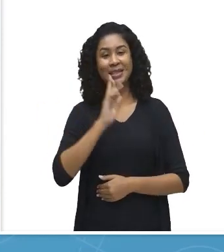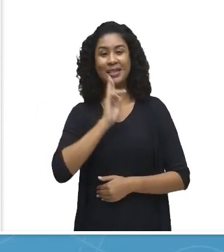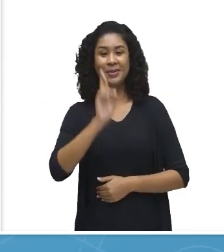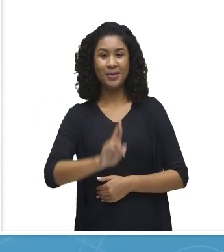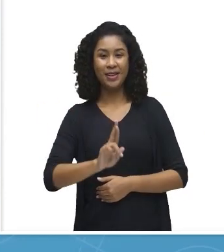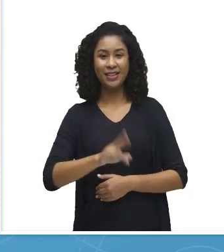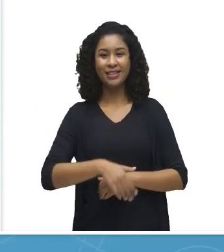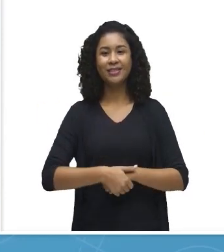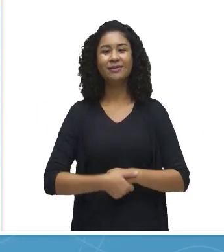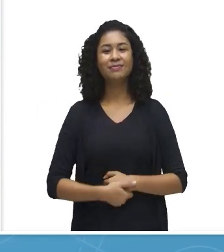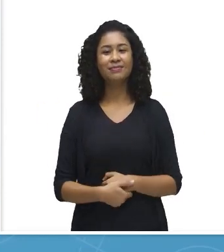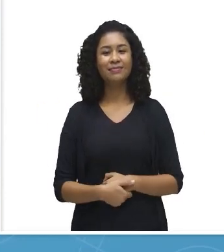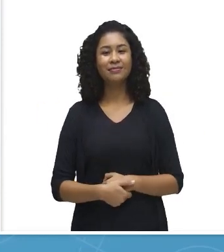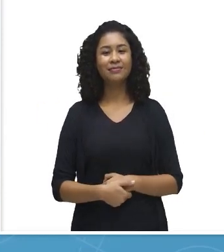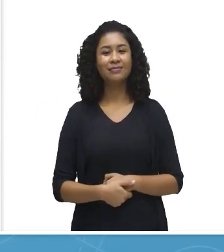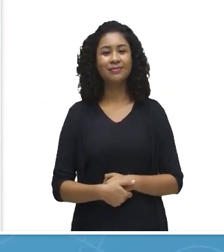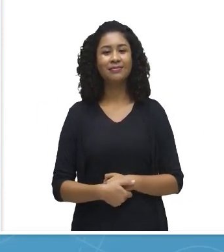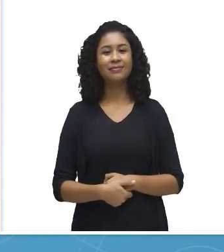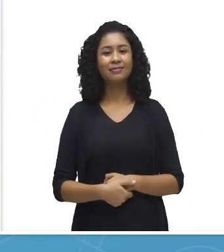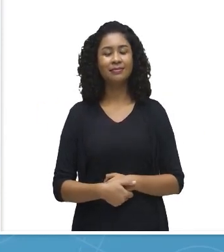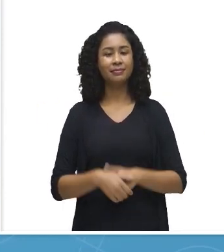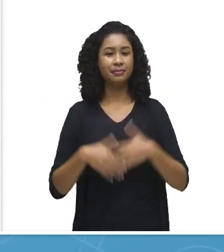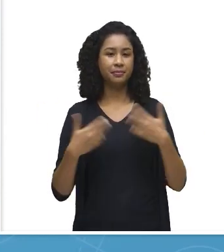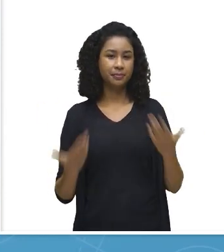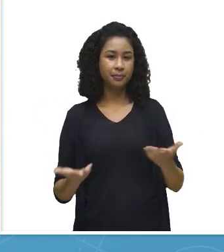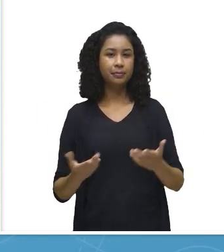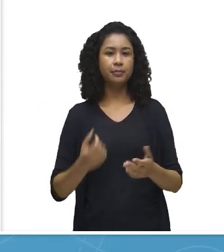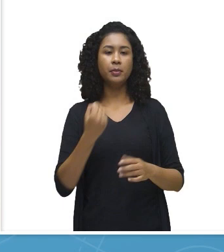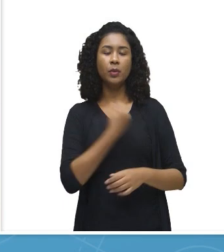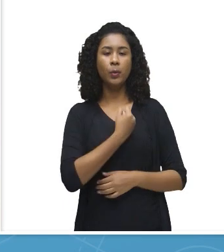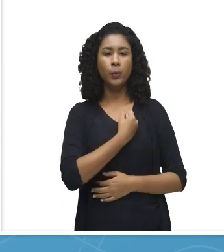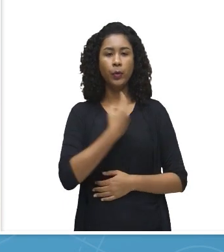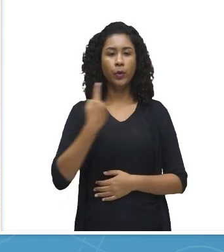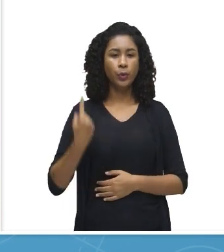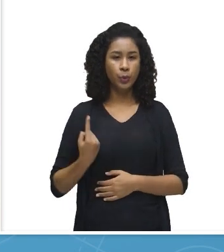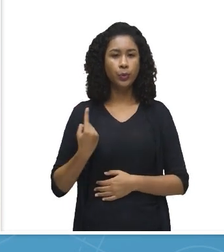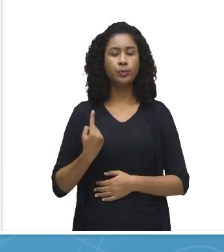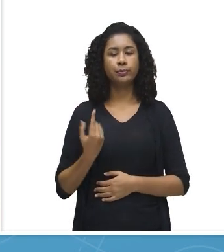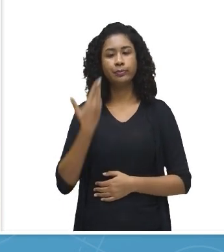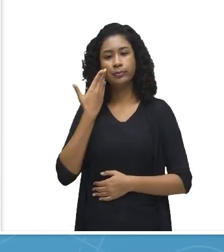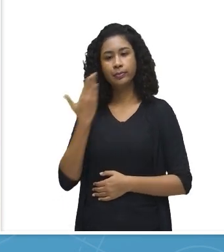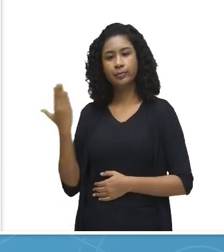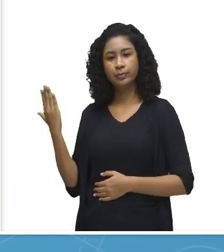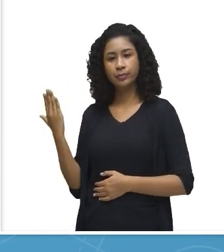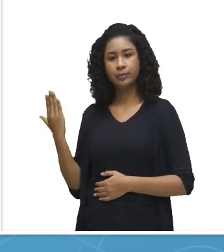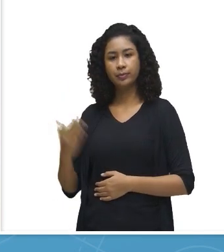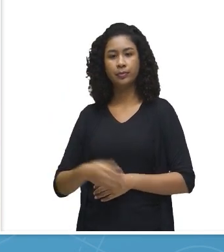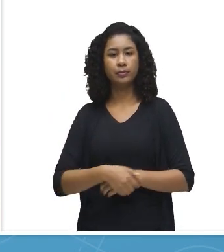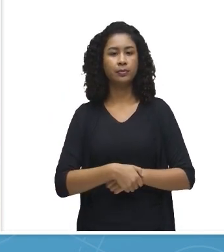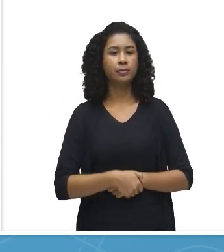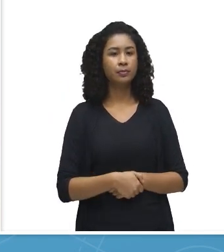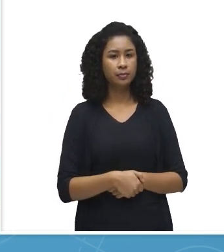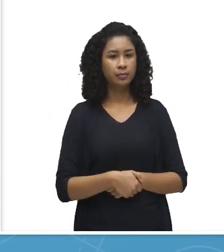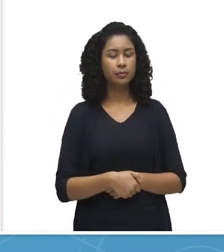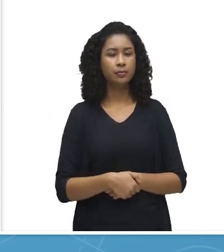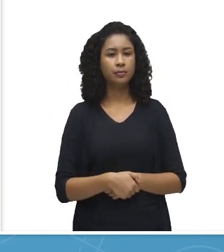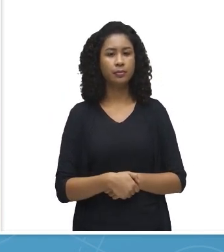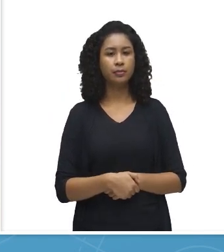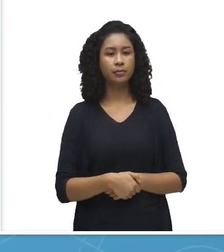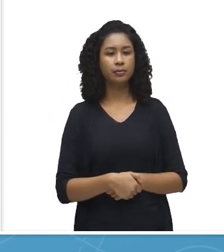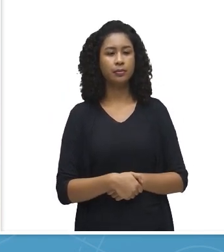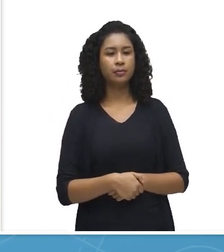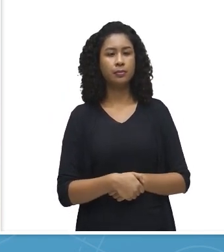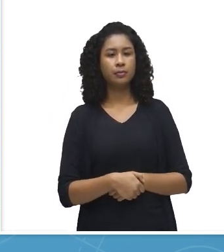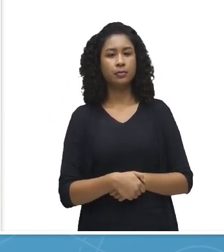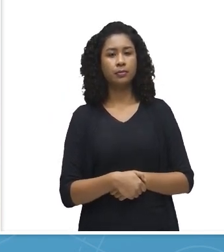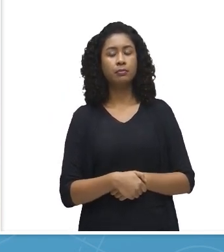hoje? Bem, diante da questão 1, o nosso gabarito aponta o seguinte. Pode passar? A